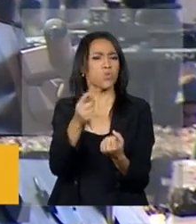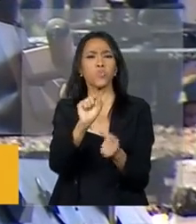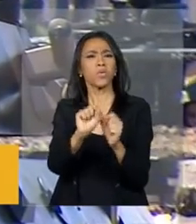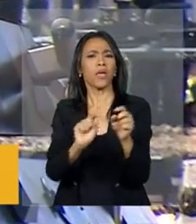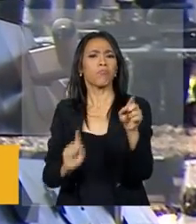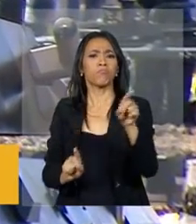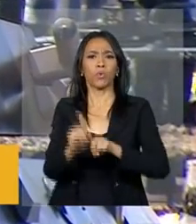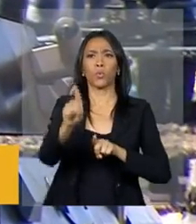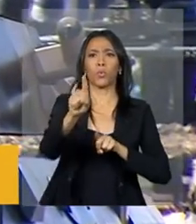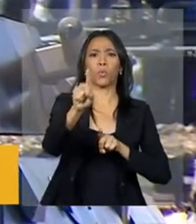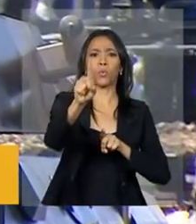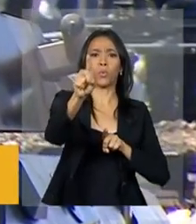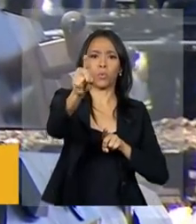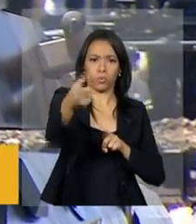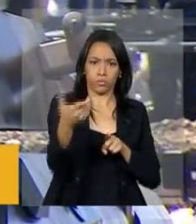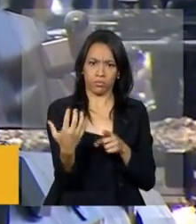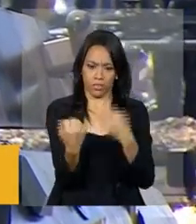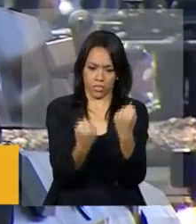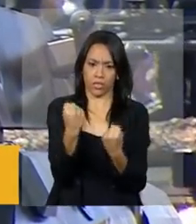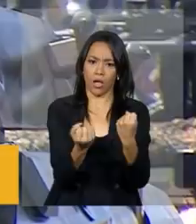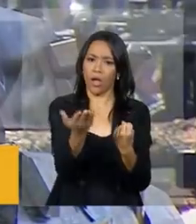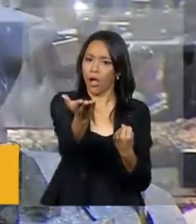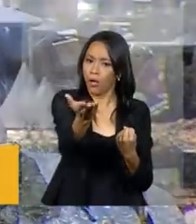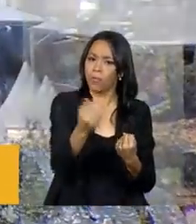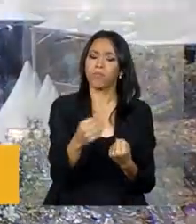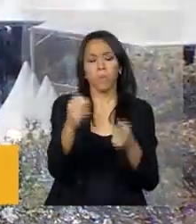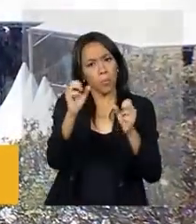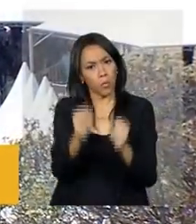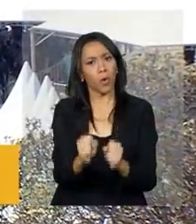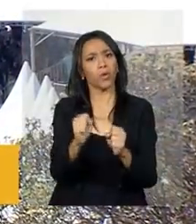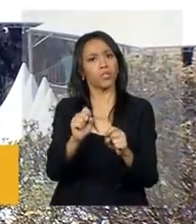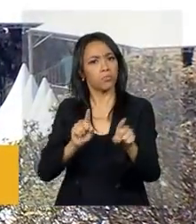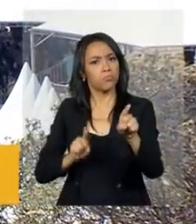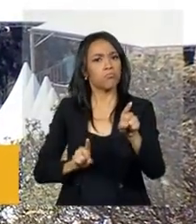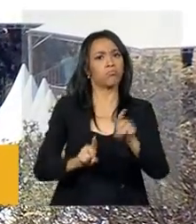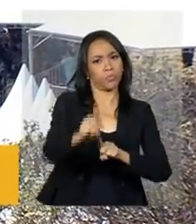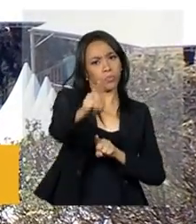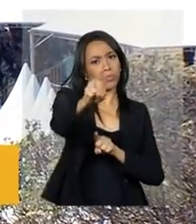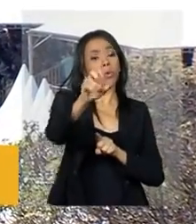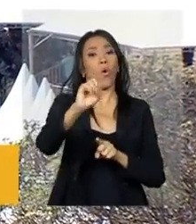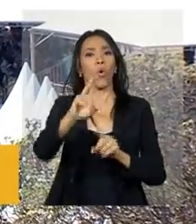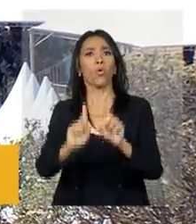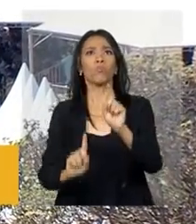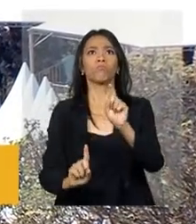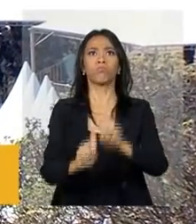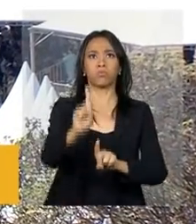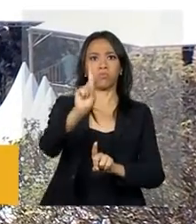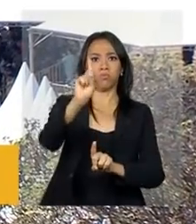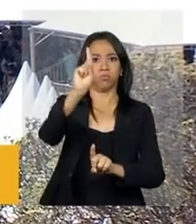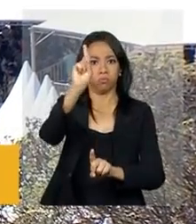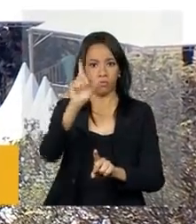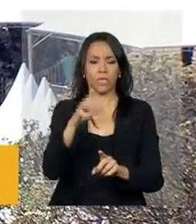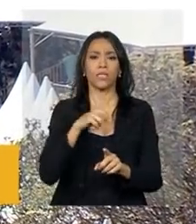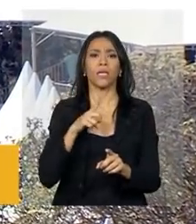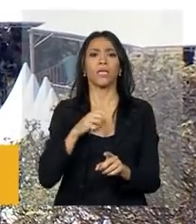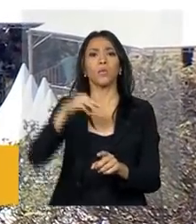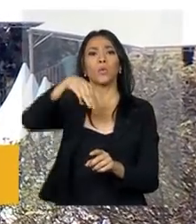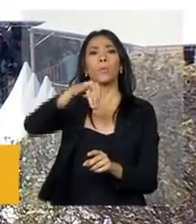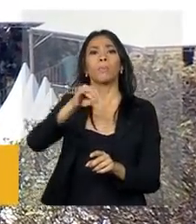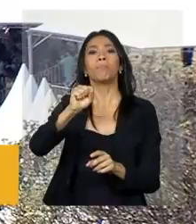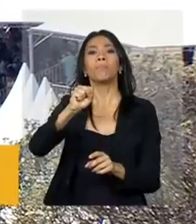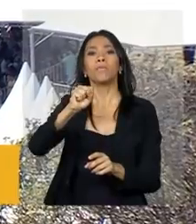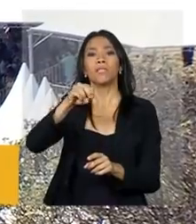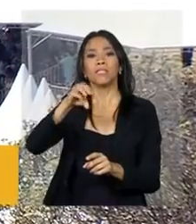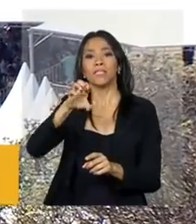desse? O Astros, você pode lançar mísseis e foguetes, né? Uhum. Tem um míssil que